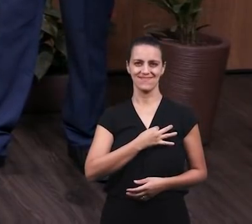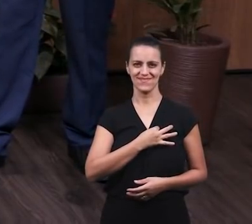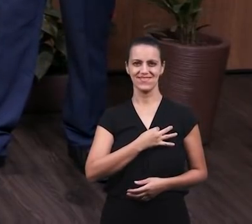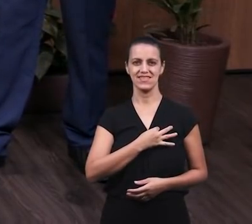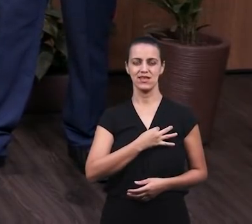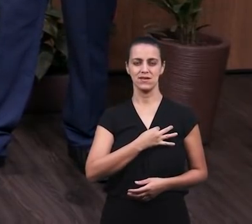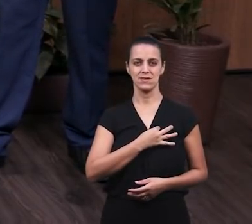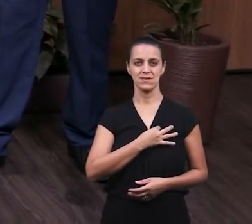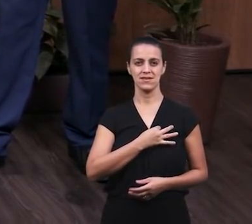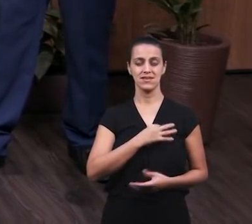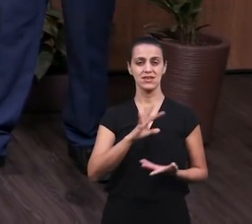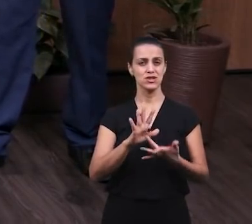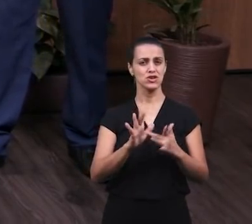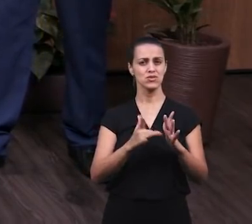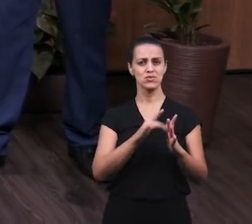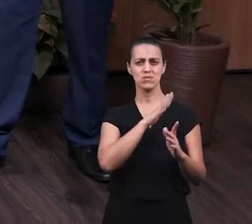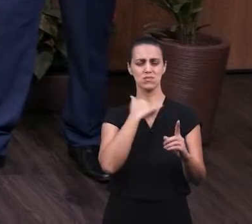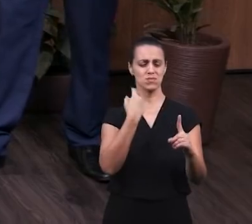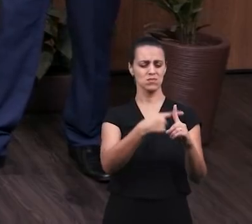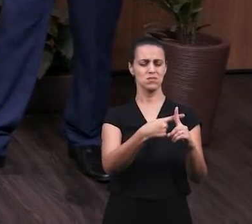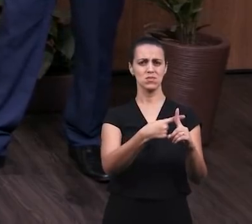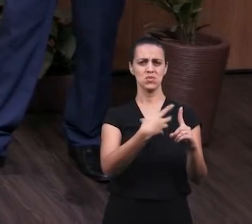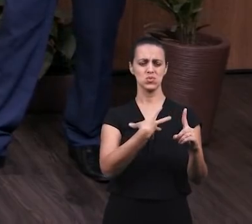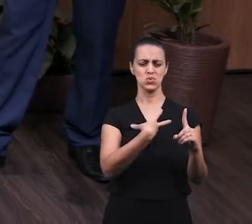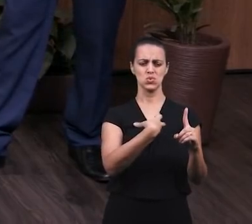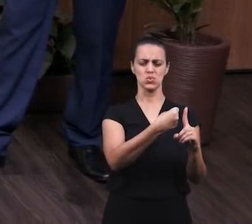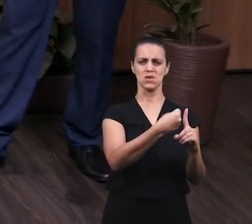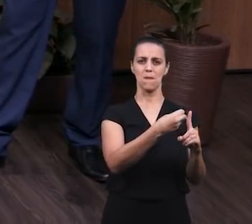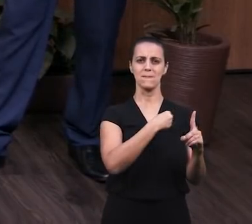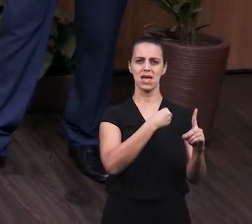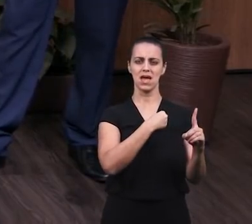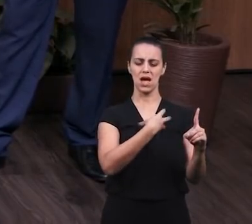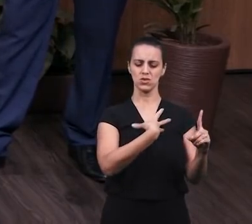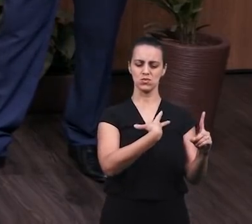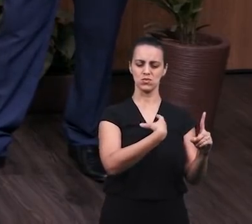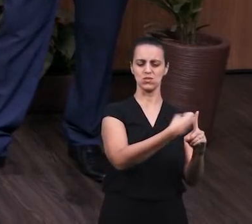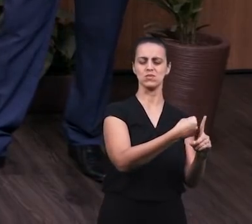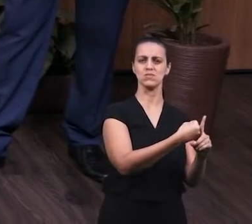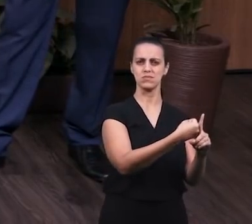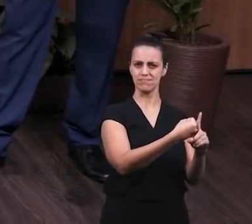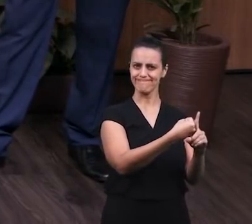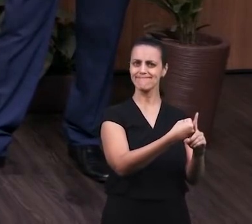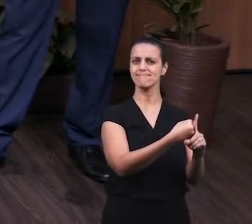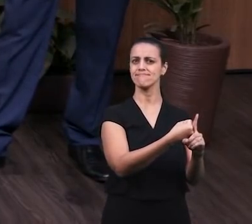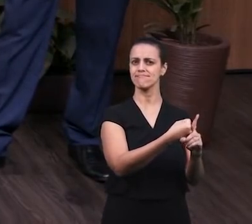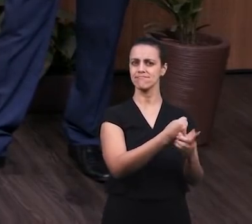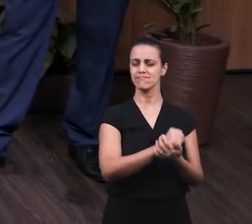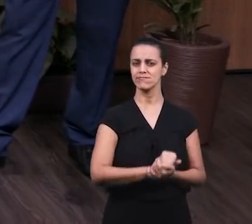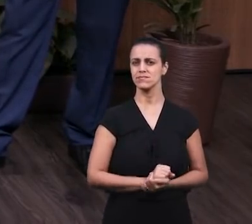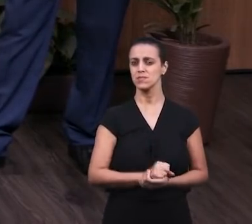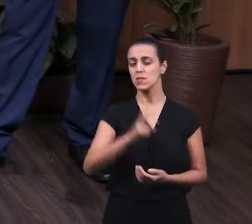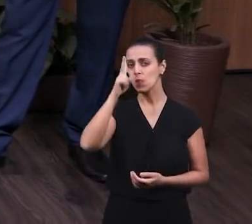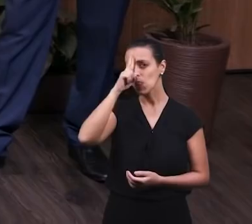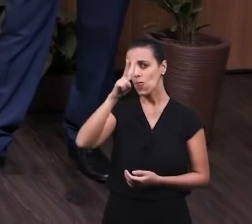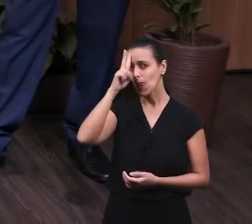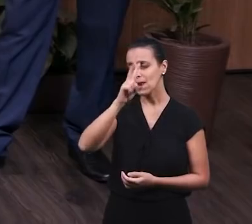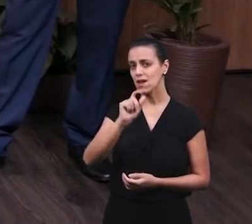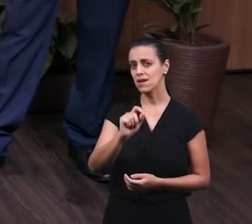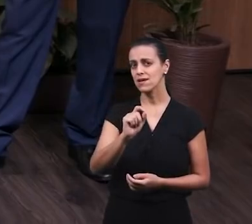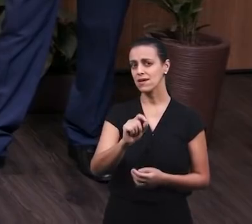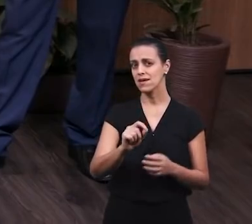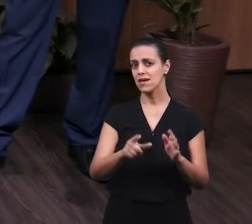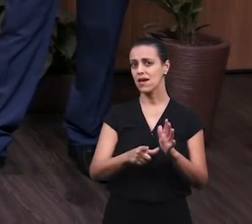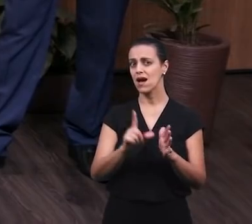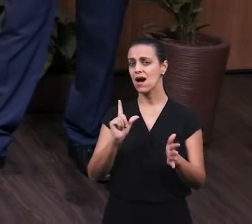nossos pecados sobre ele, sobre si. Lembrando que, antes de entrar e passar por